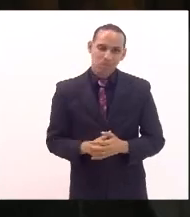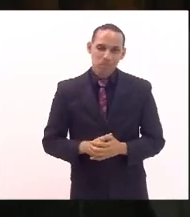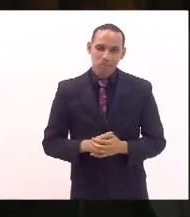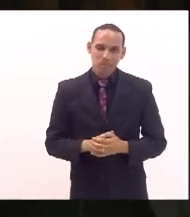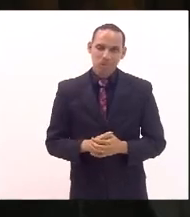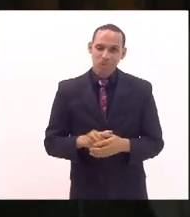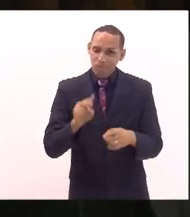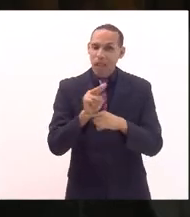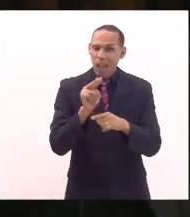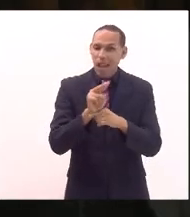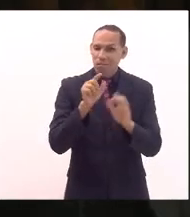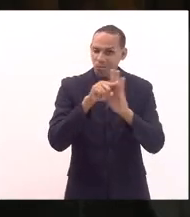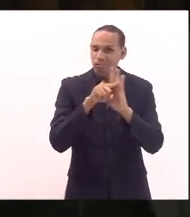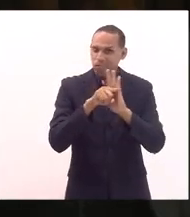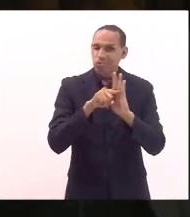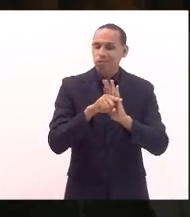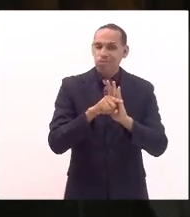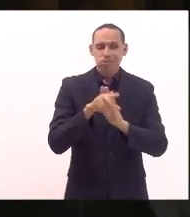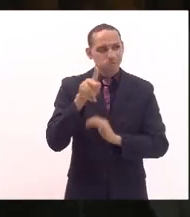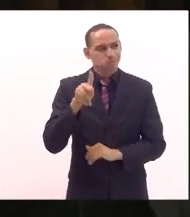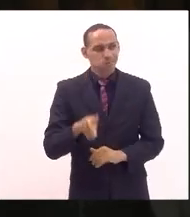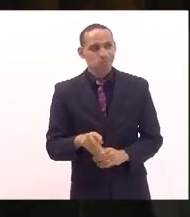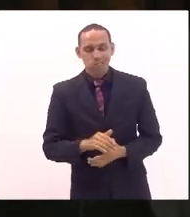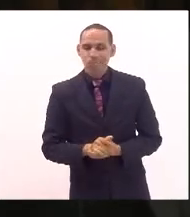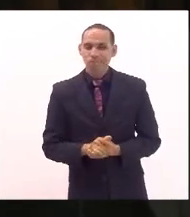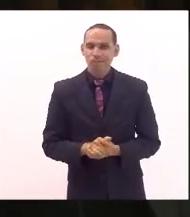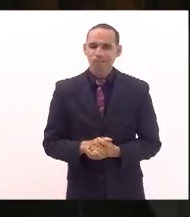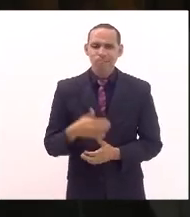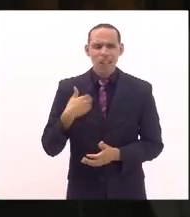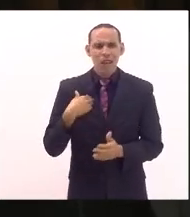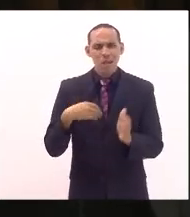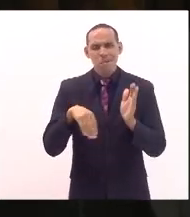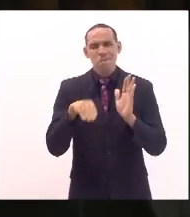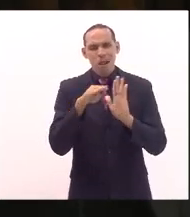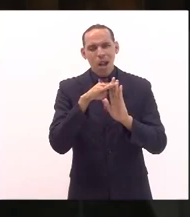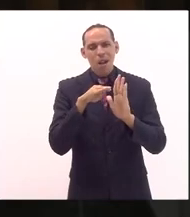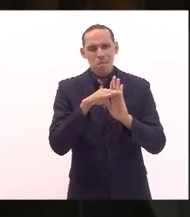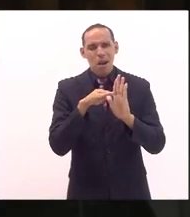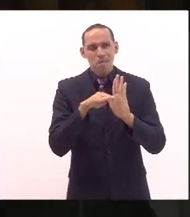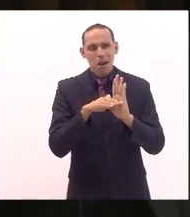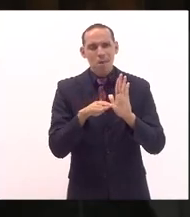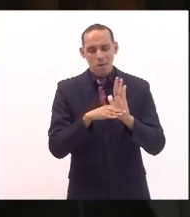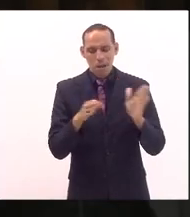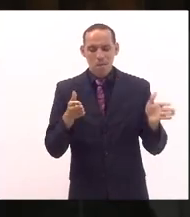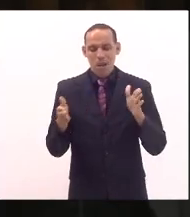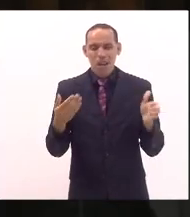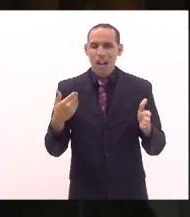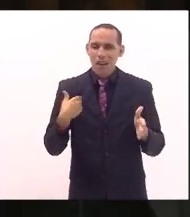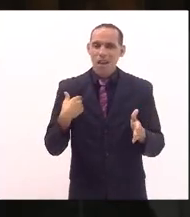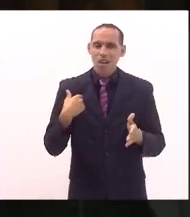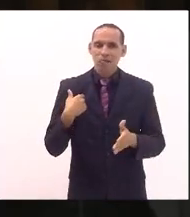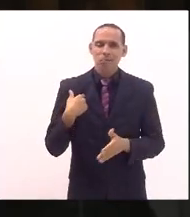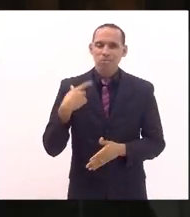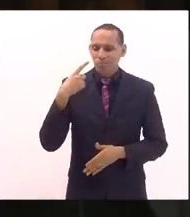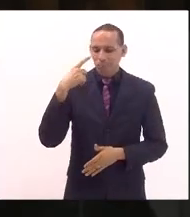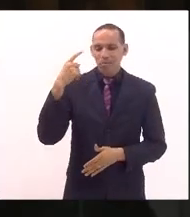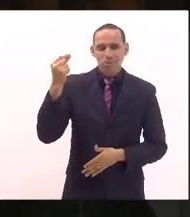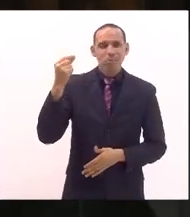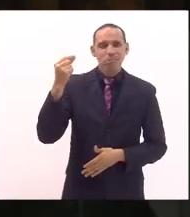a fiscalização Presidente assim eu tenho pautado o mandato a qual foi cancelado